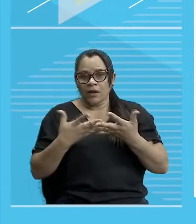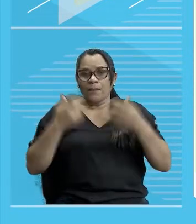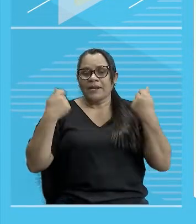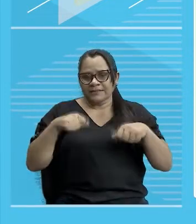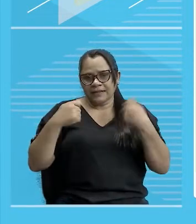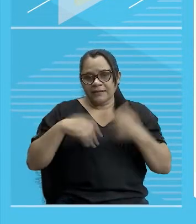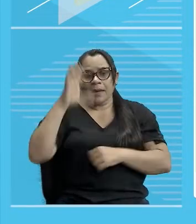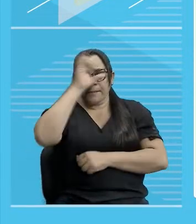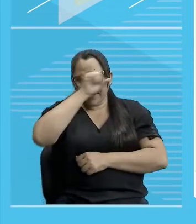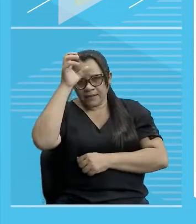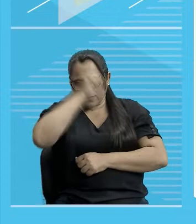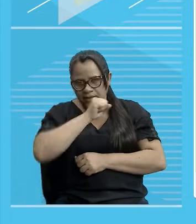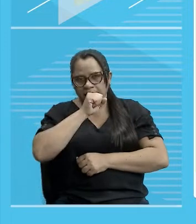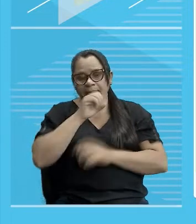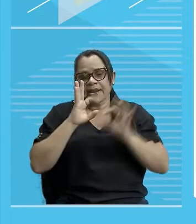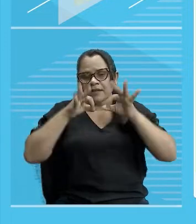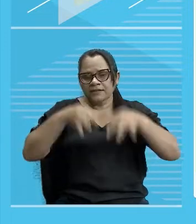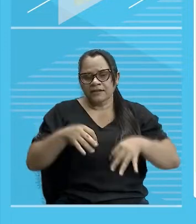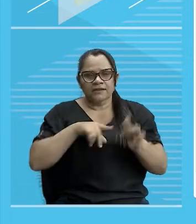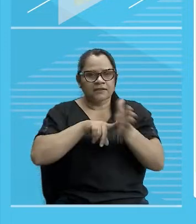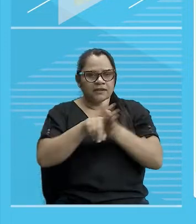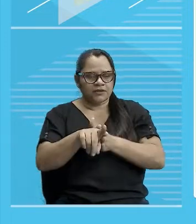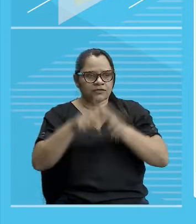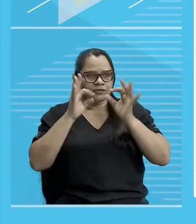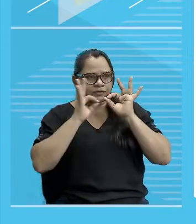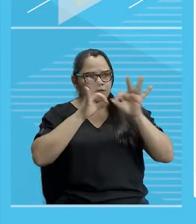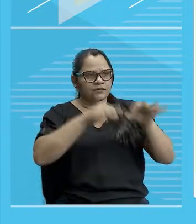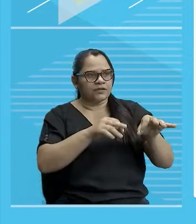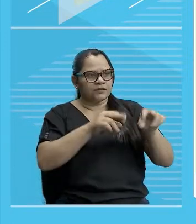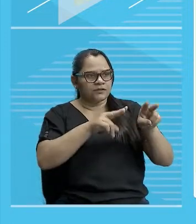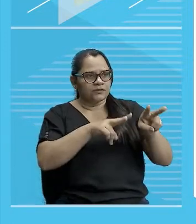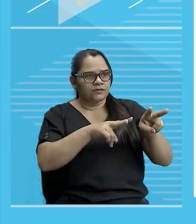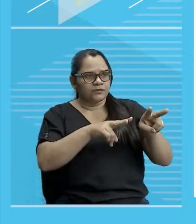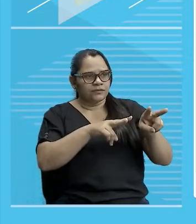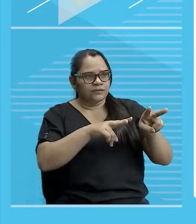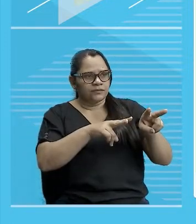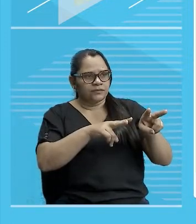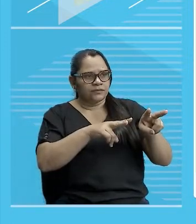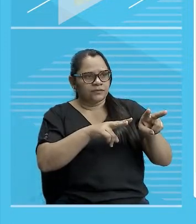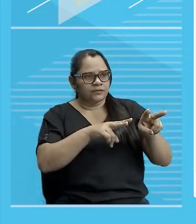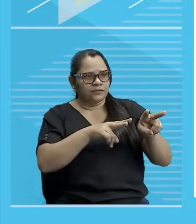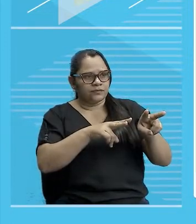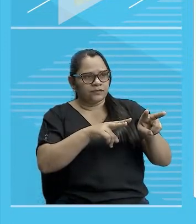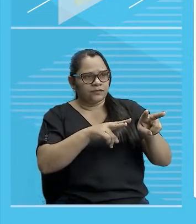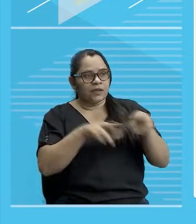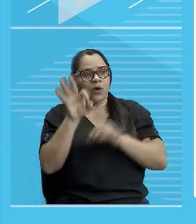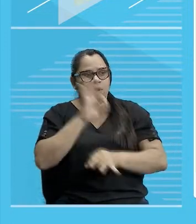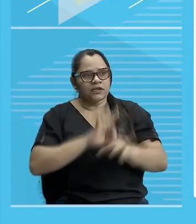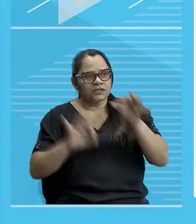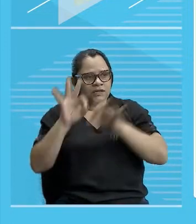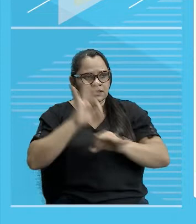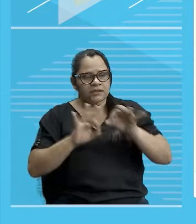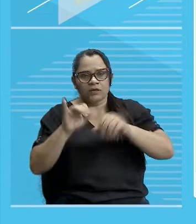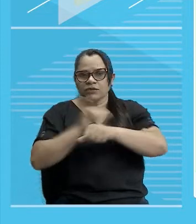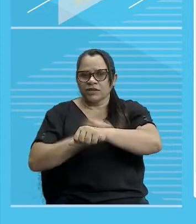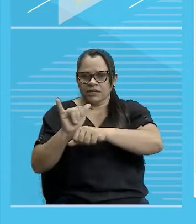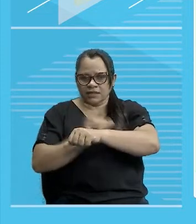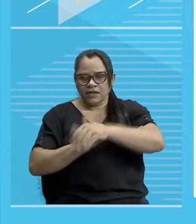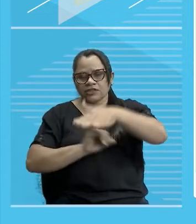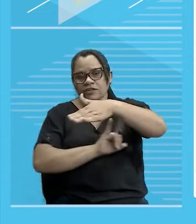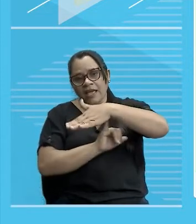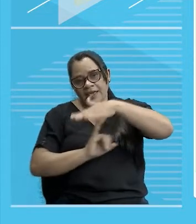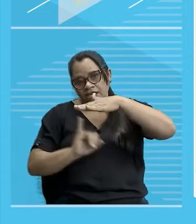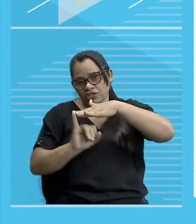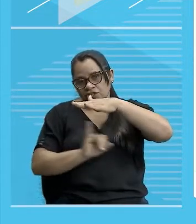acertar questões outra coisa isso aqui é conhecido como institucional isso foi até falado para vocês